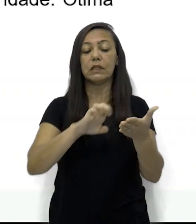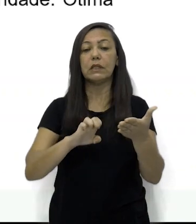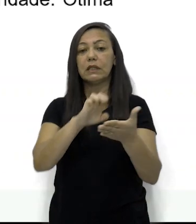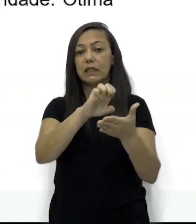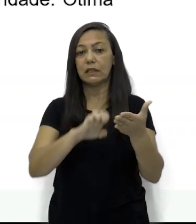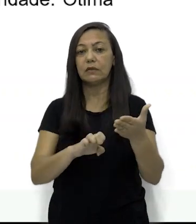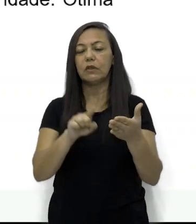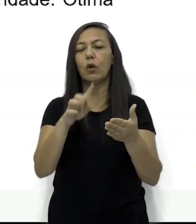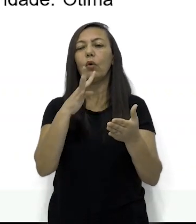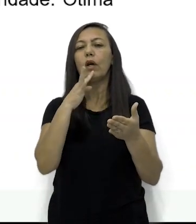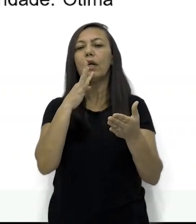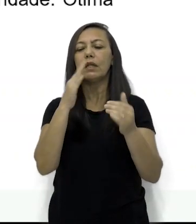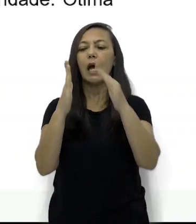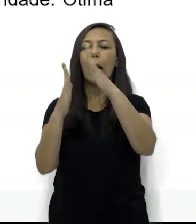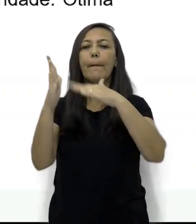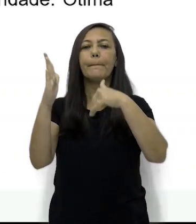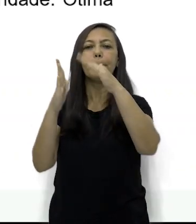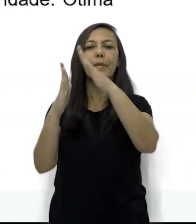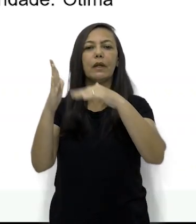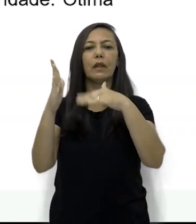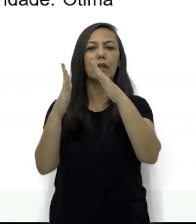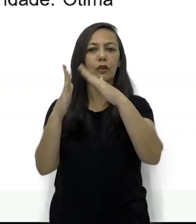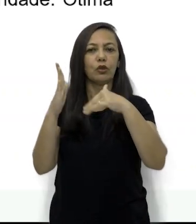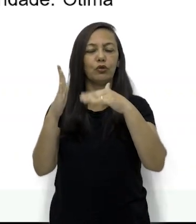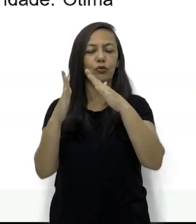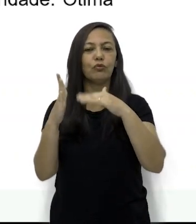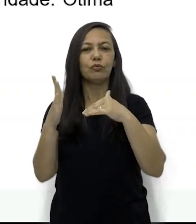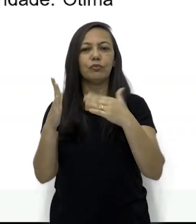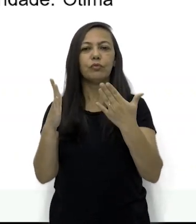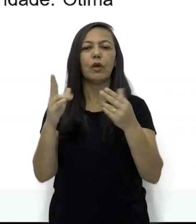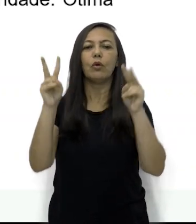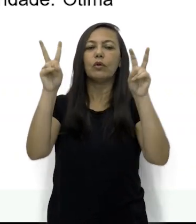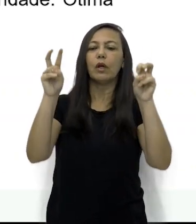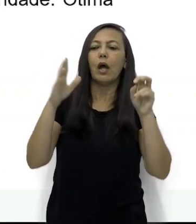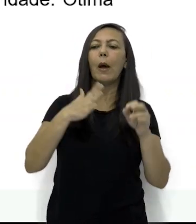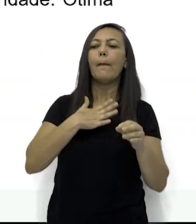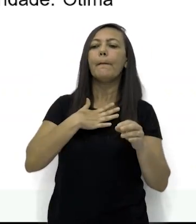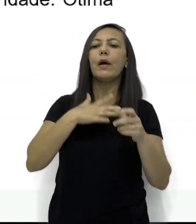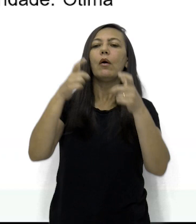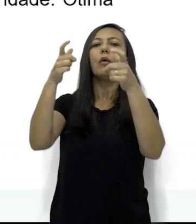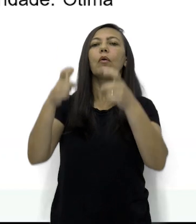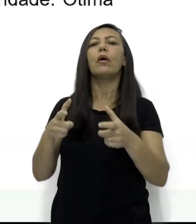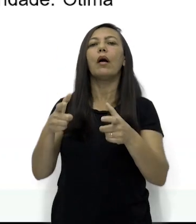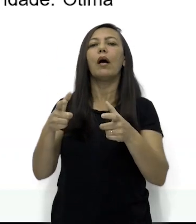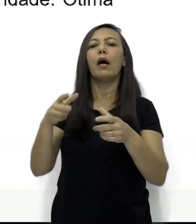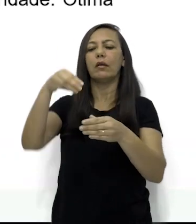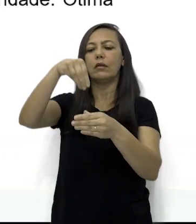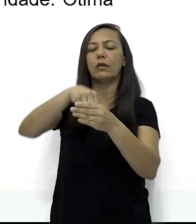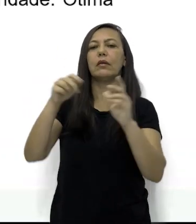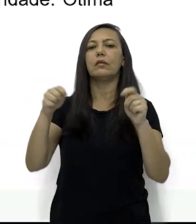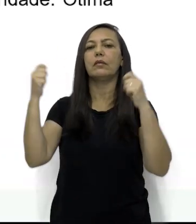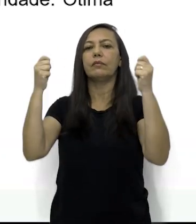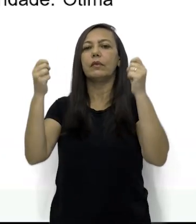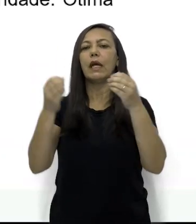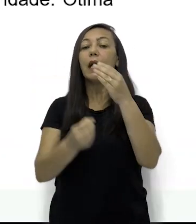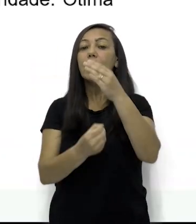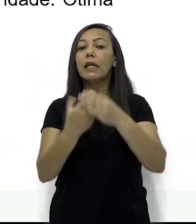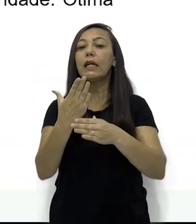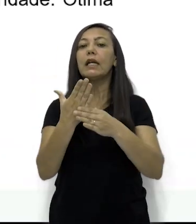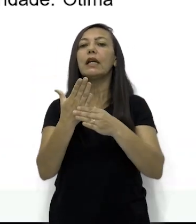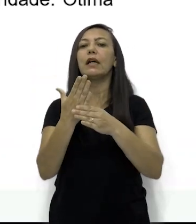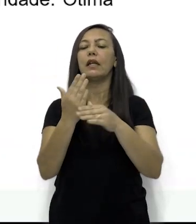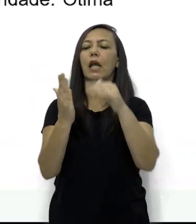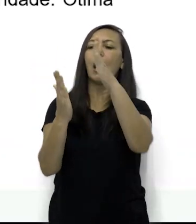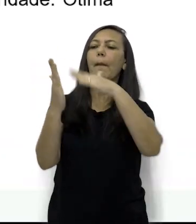sobre a pintura figurativa, que tal fazermos nossa obra de arte? Com o tema Meu Lugar em Caruaru, crie sua obra de arte. Utilize